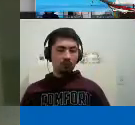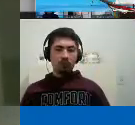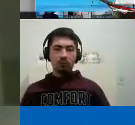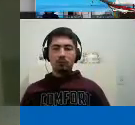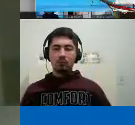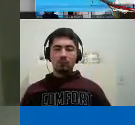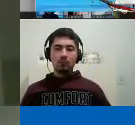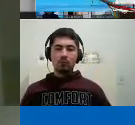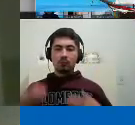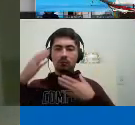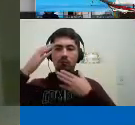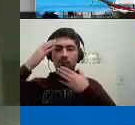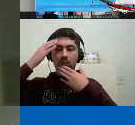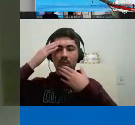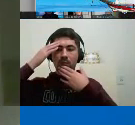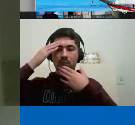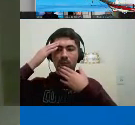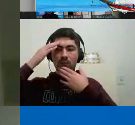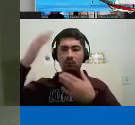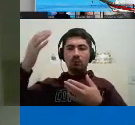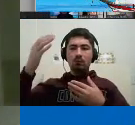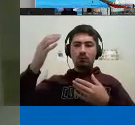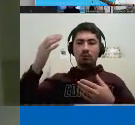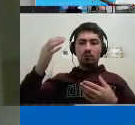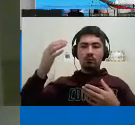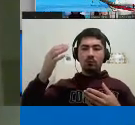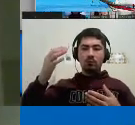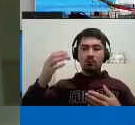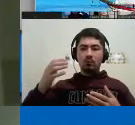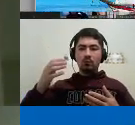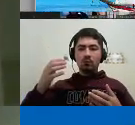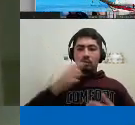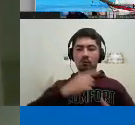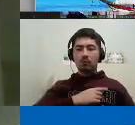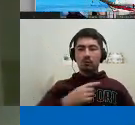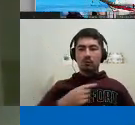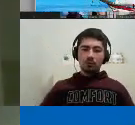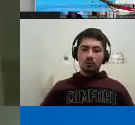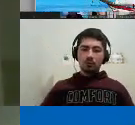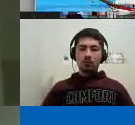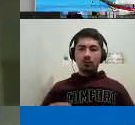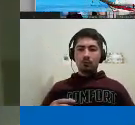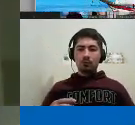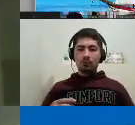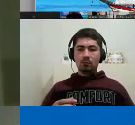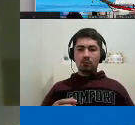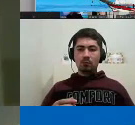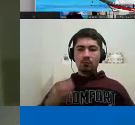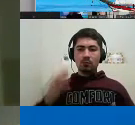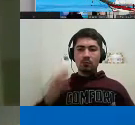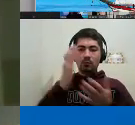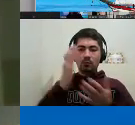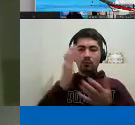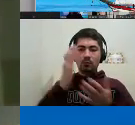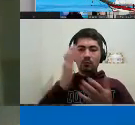Obrigado, governador Eduardo Toshimitsu, falando sobre os esforços para a erradicação da polio no mundo. E agora,